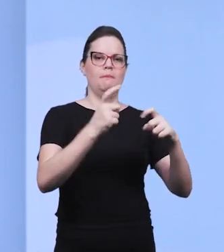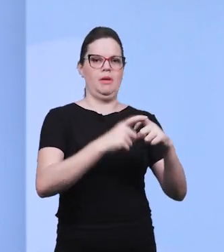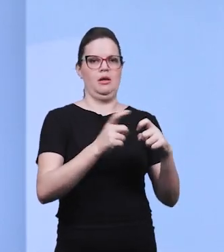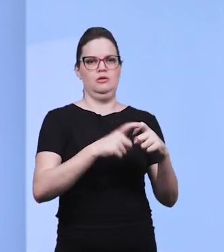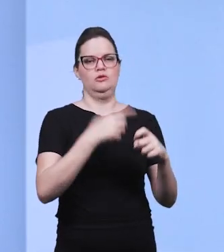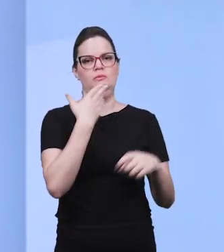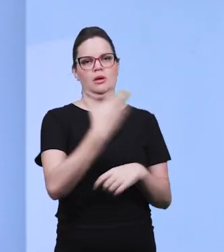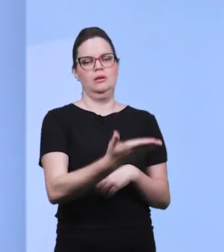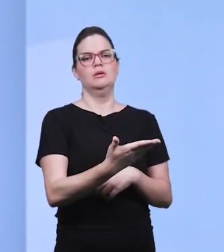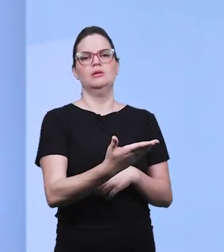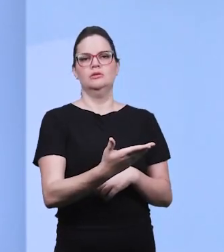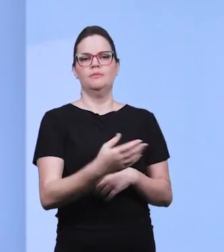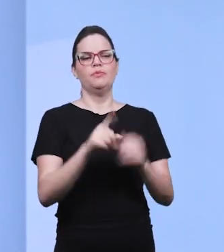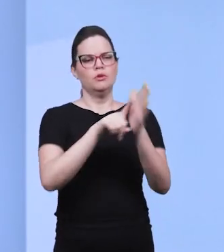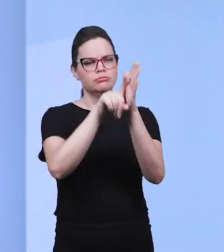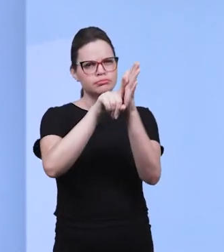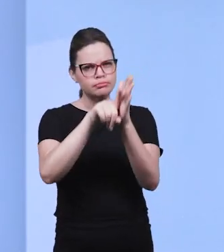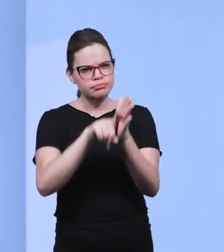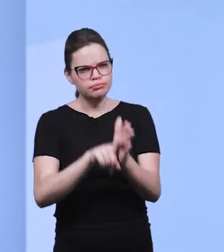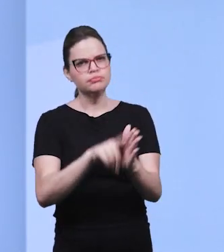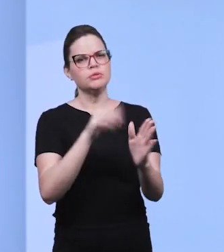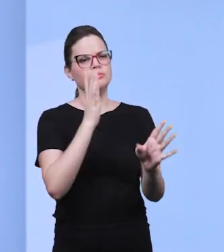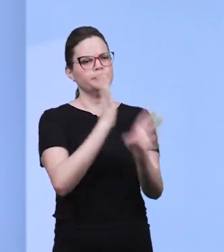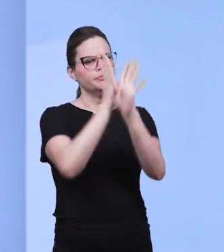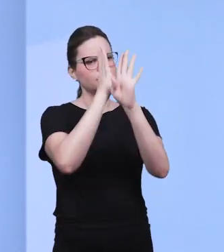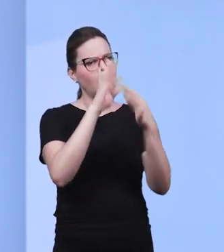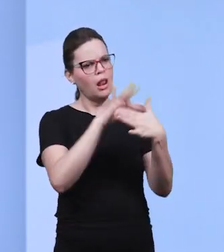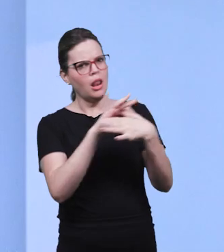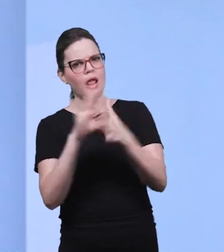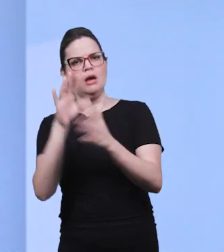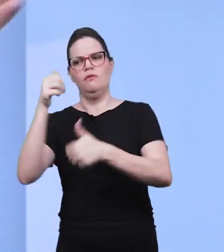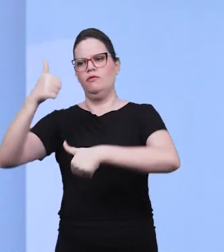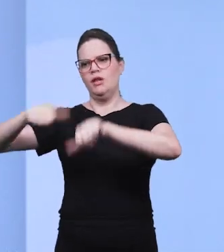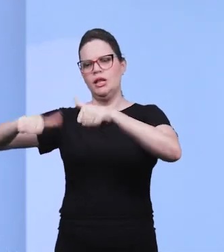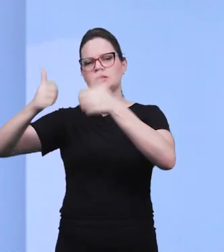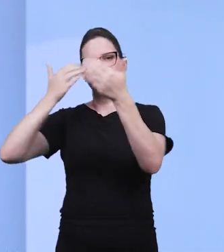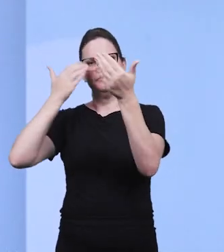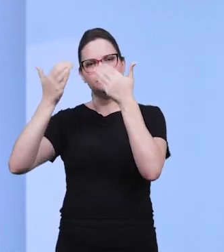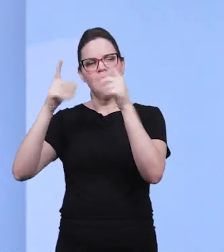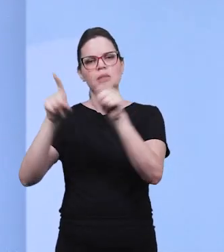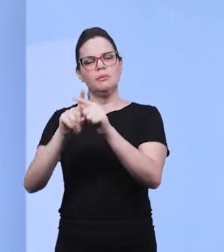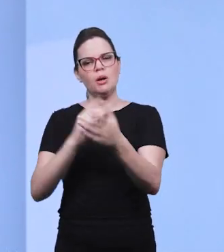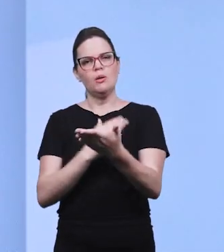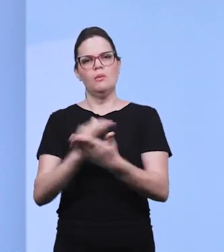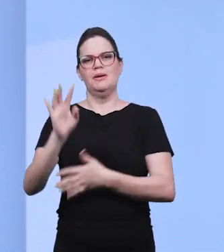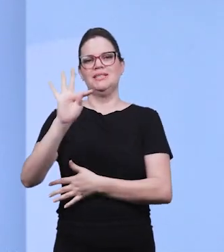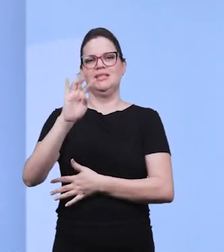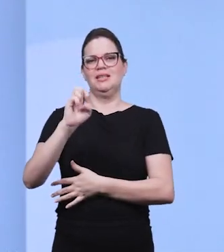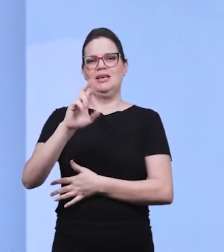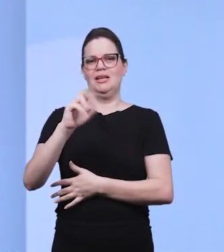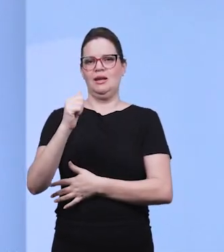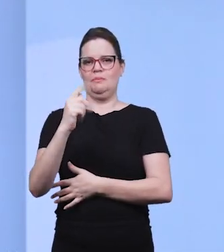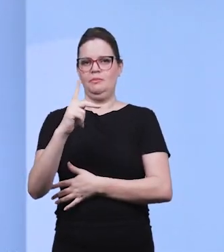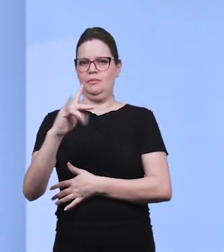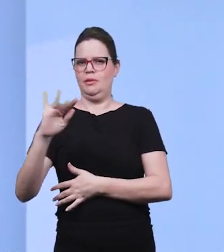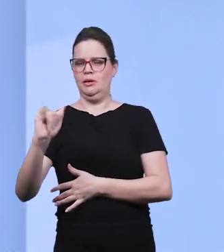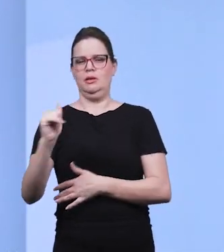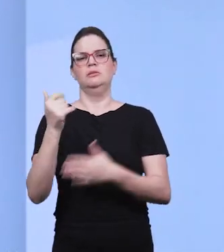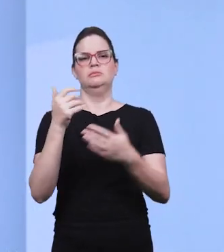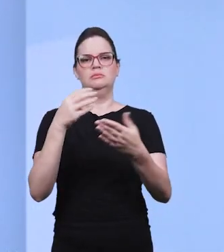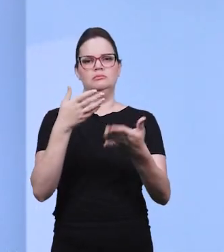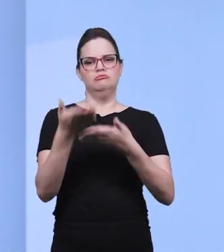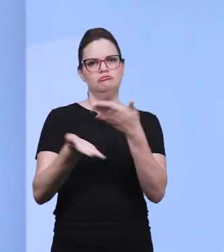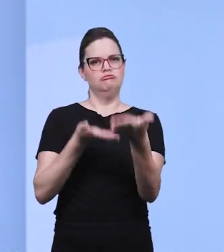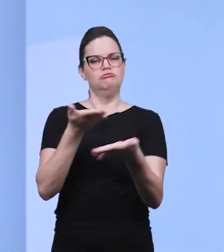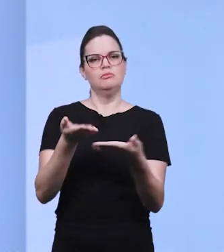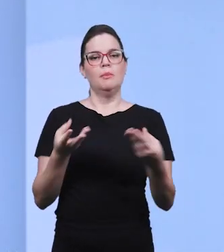faça o laudo, faça a avaliação neuropsicológica e busque as terapias, né? Os outros acompanhamentos para que essa criança possa